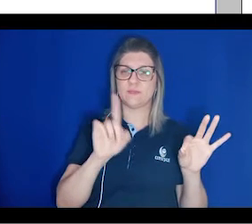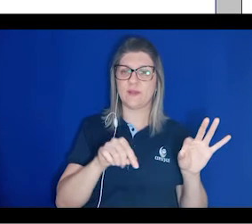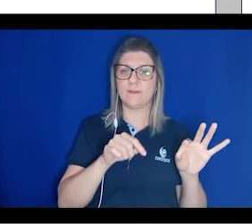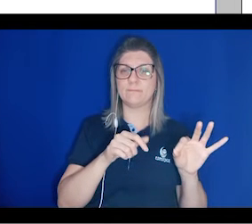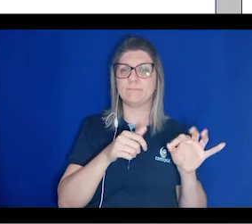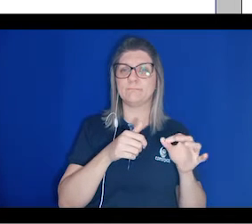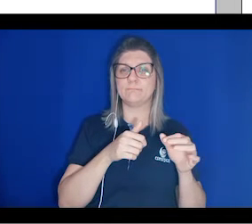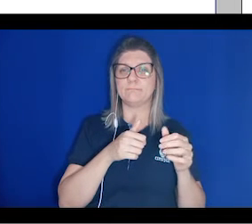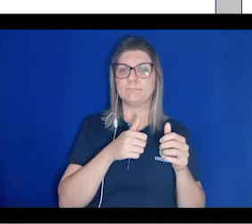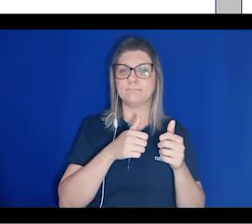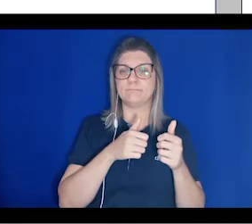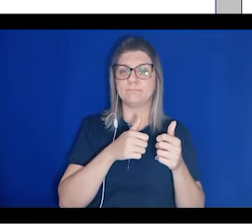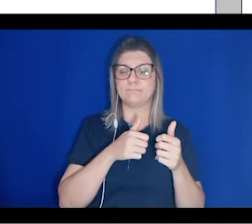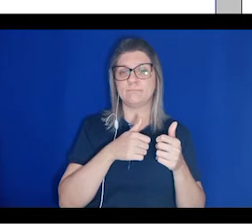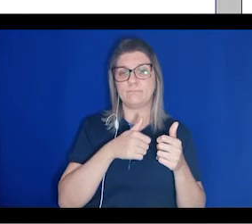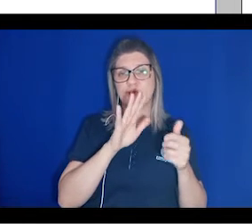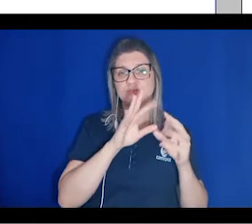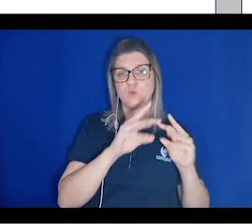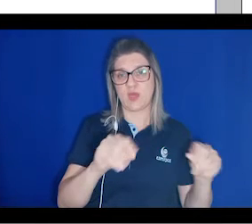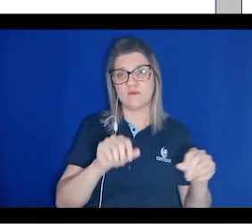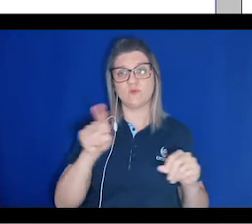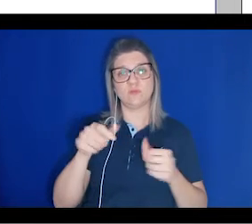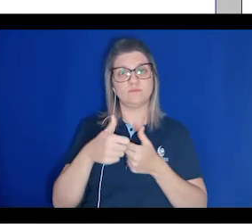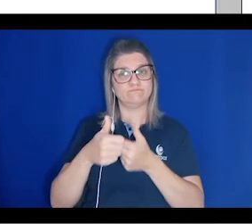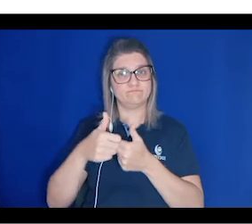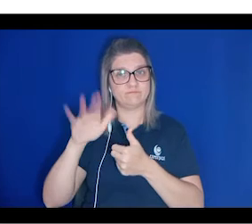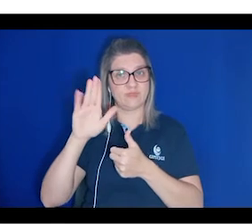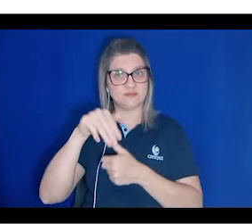mais suavizada ao longo do período.